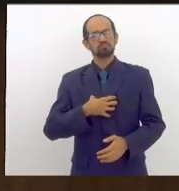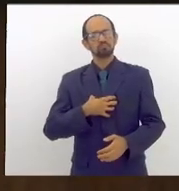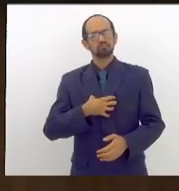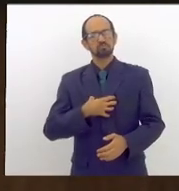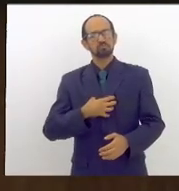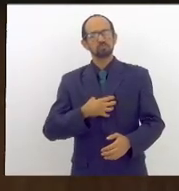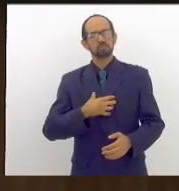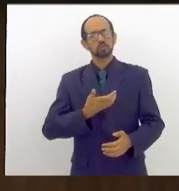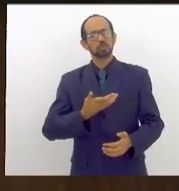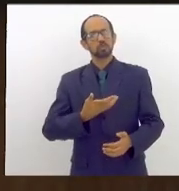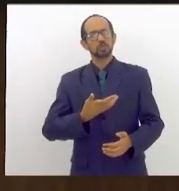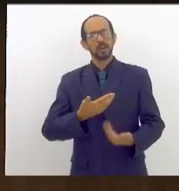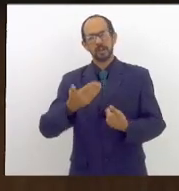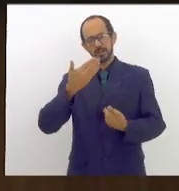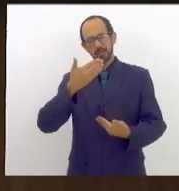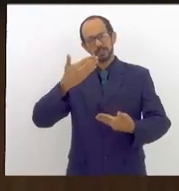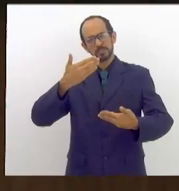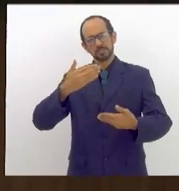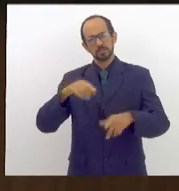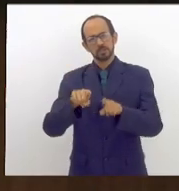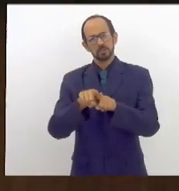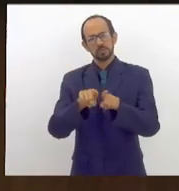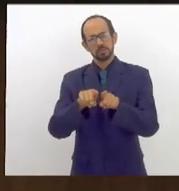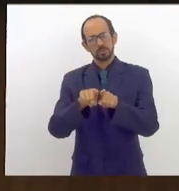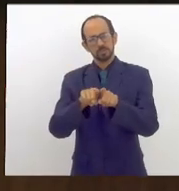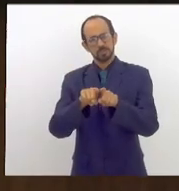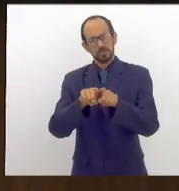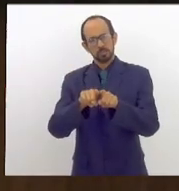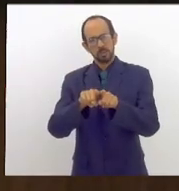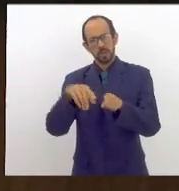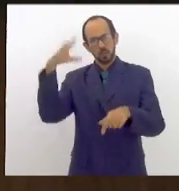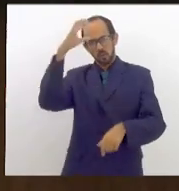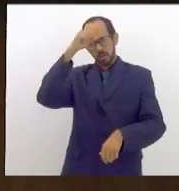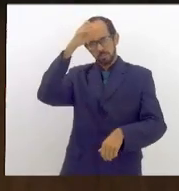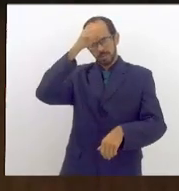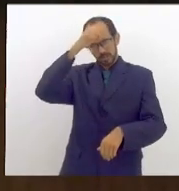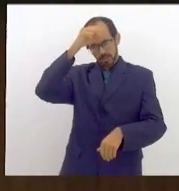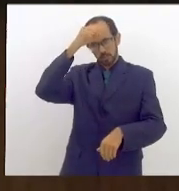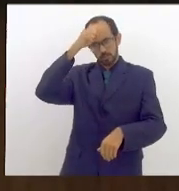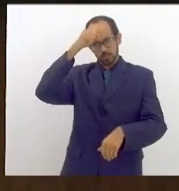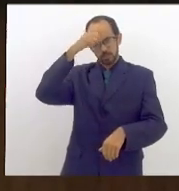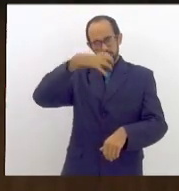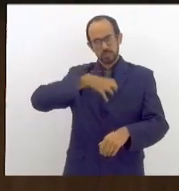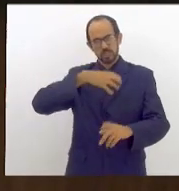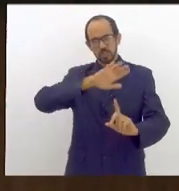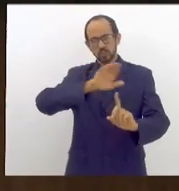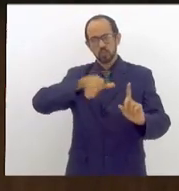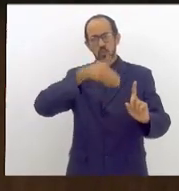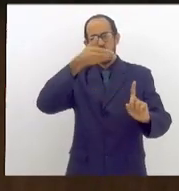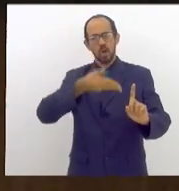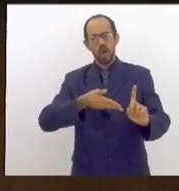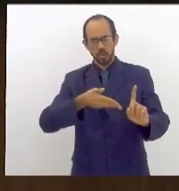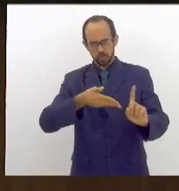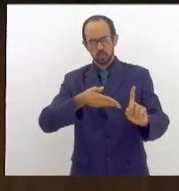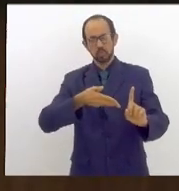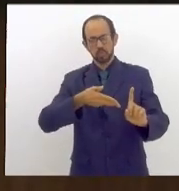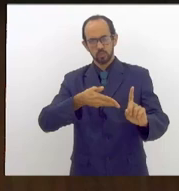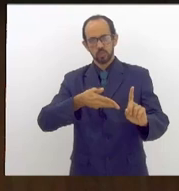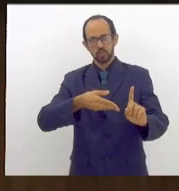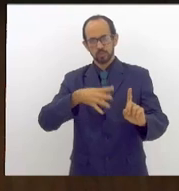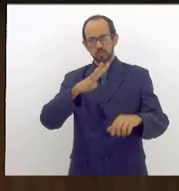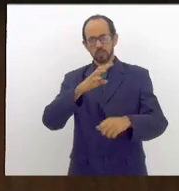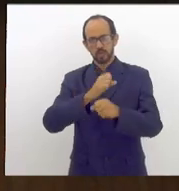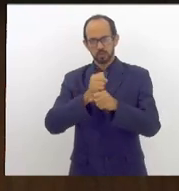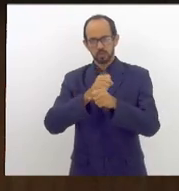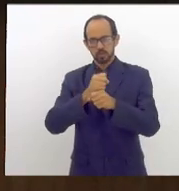e também com grande aprendizado eu me sinto honrado em ter nesses